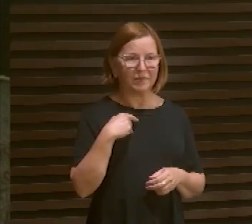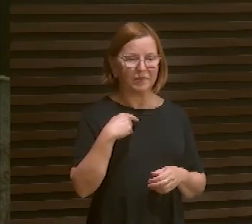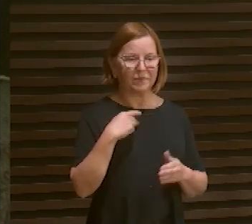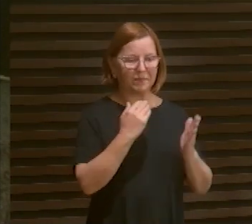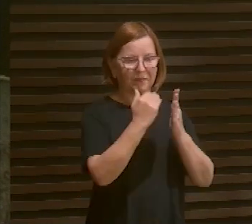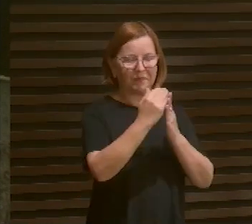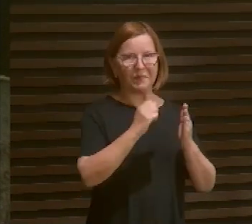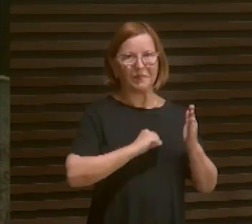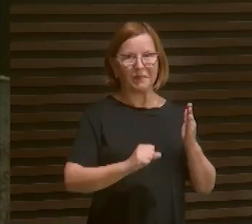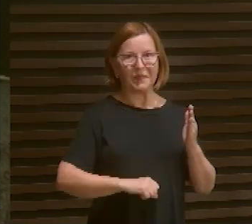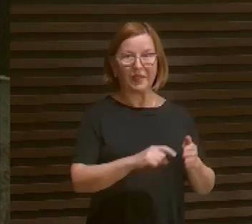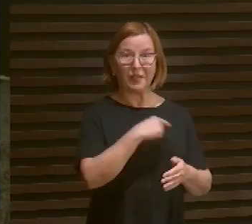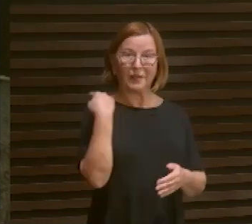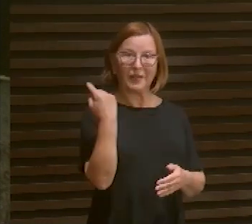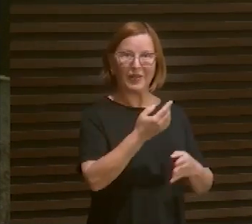nossa confissão,